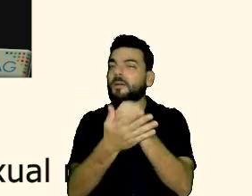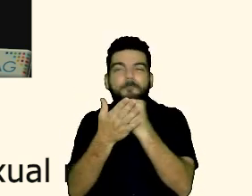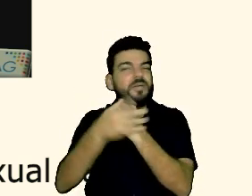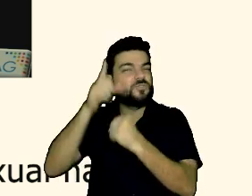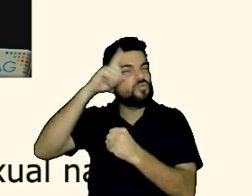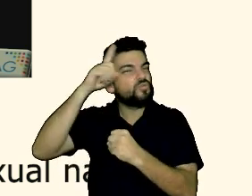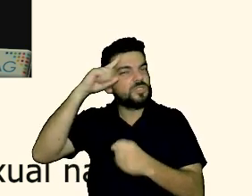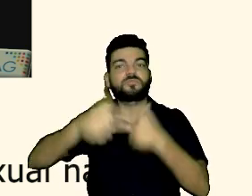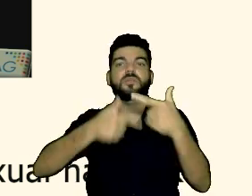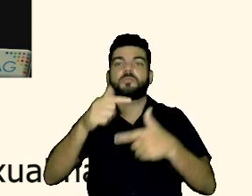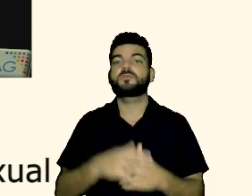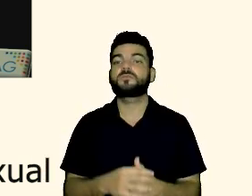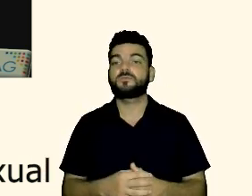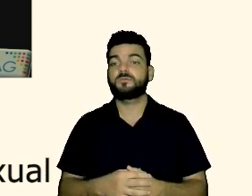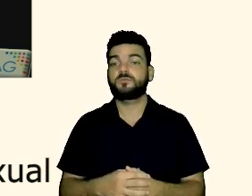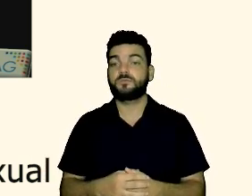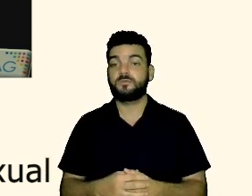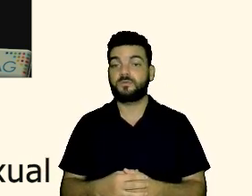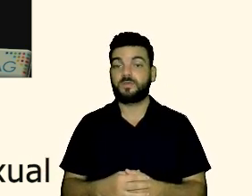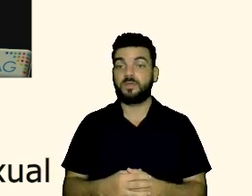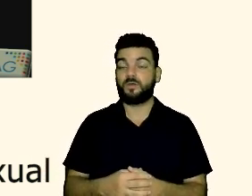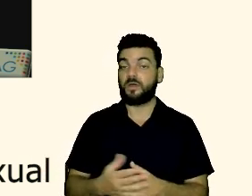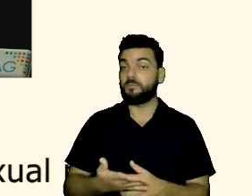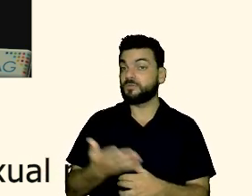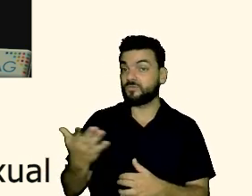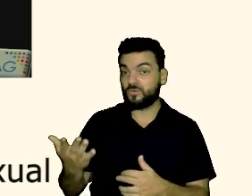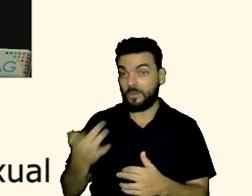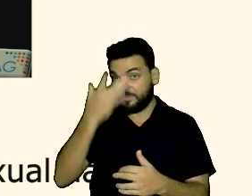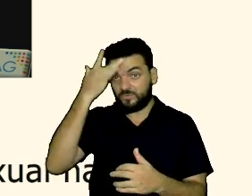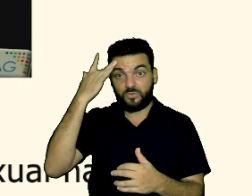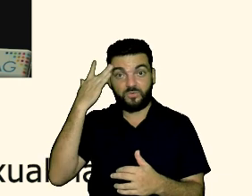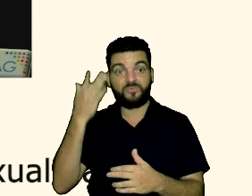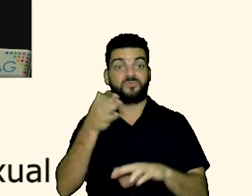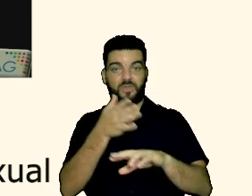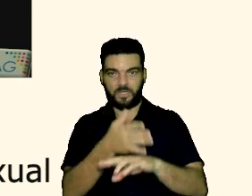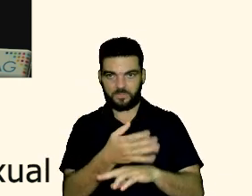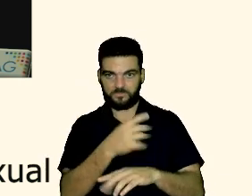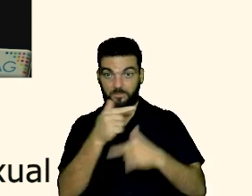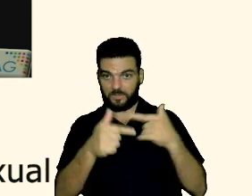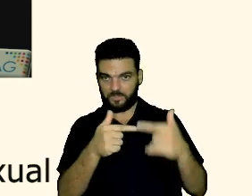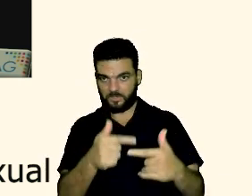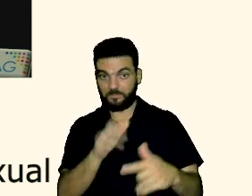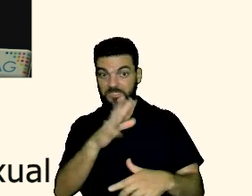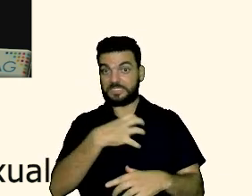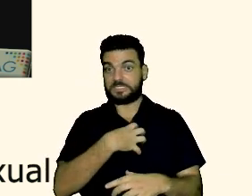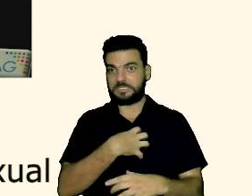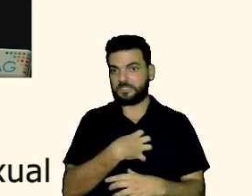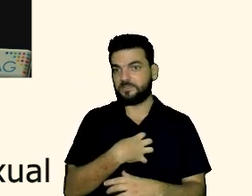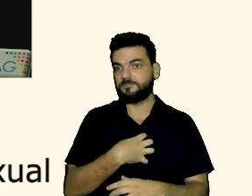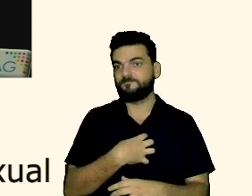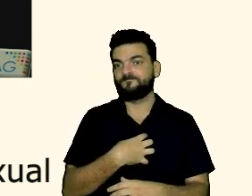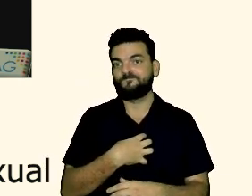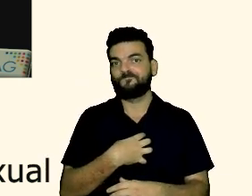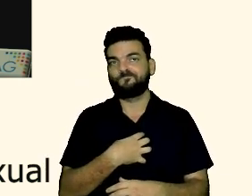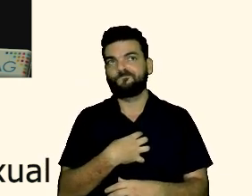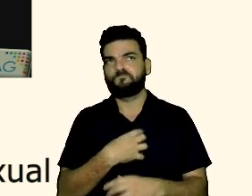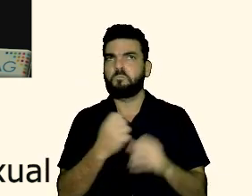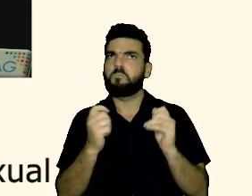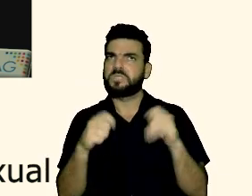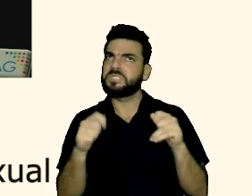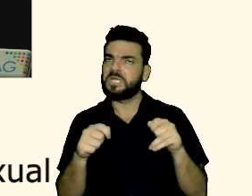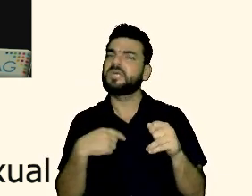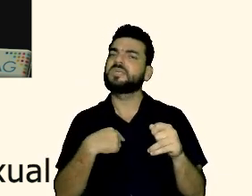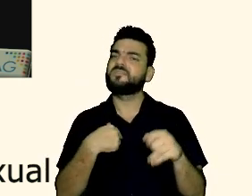pessoa se sinta capaz, né, e segura de não correr riscos